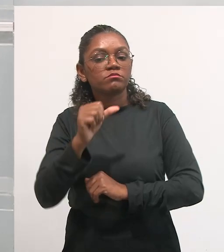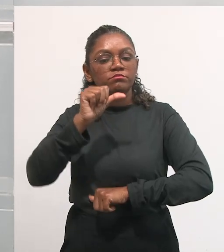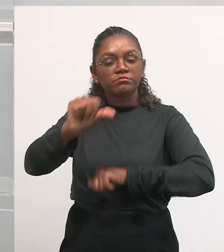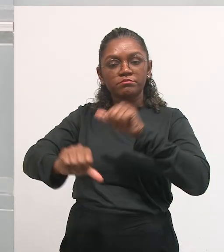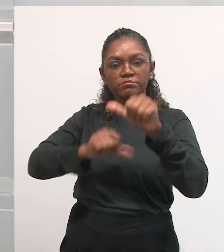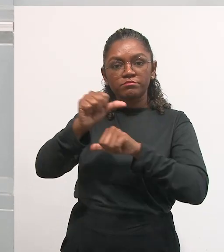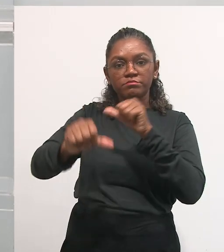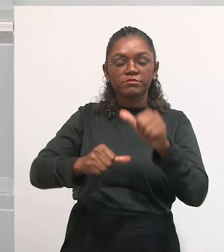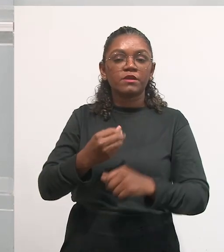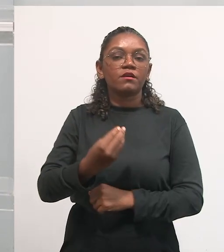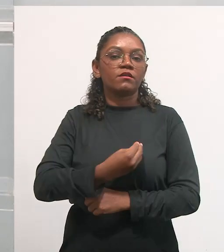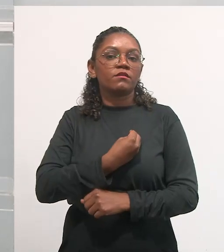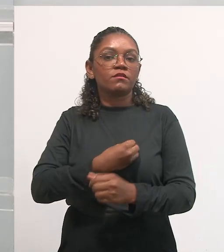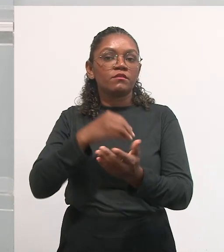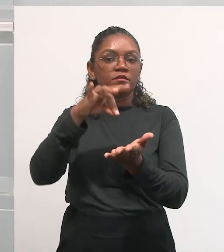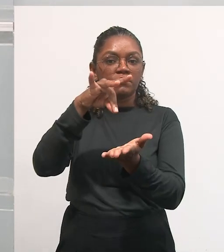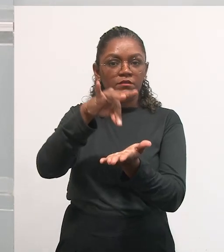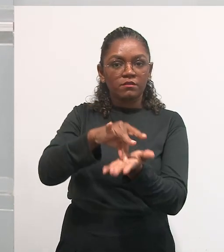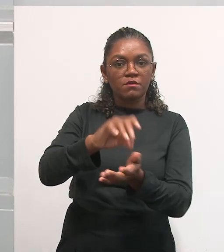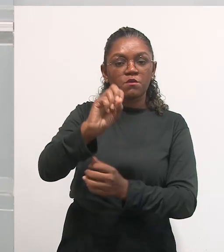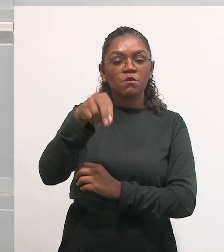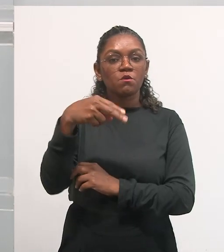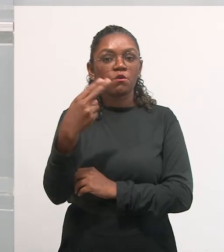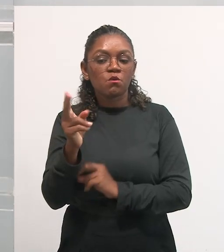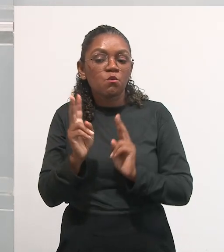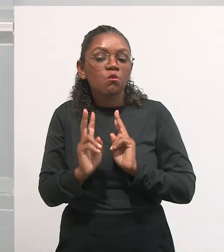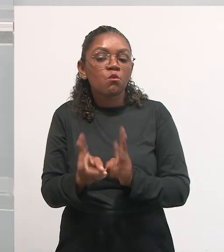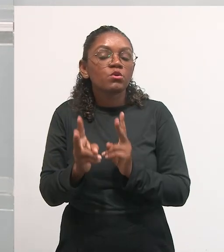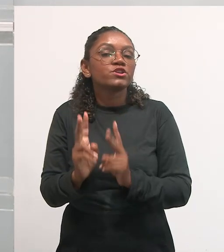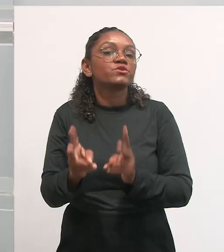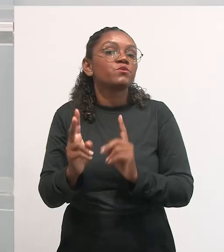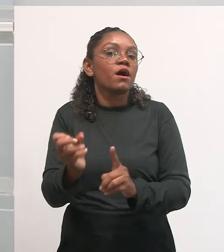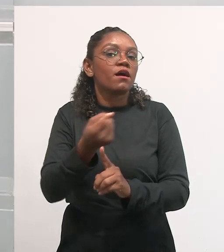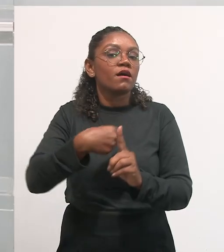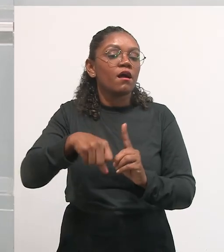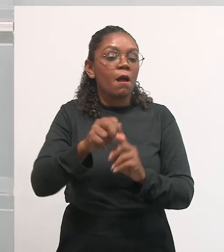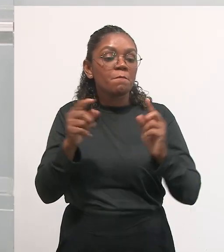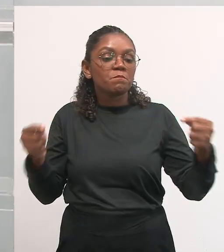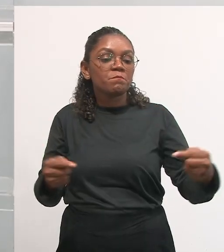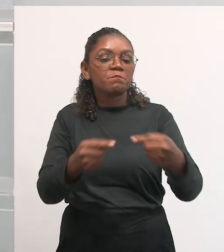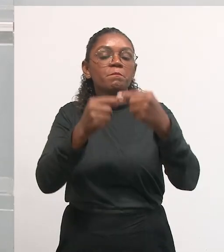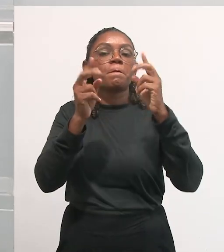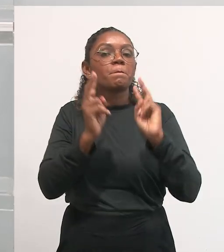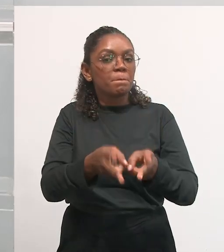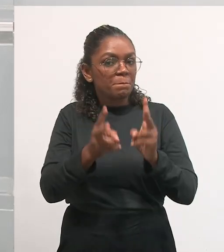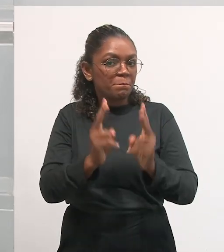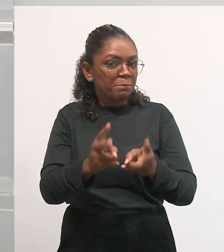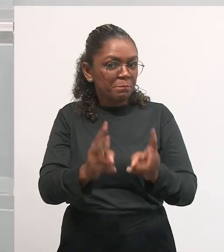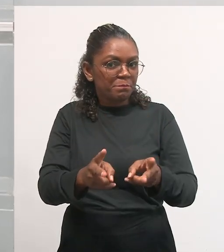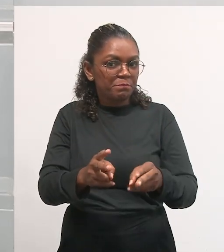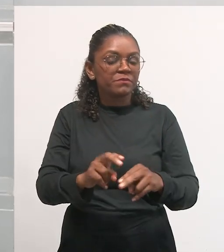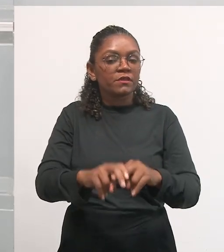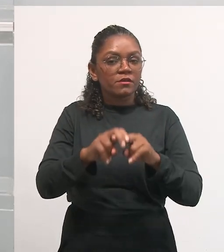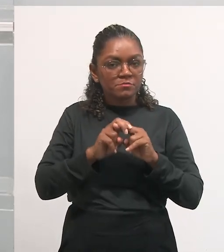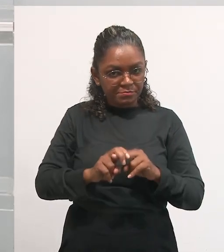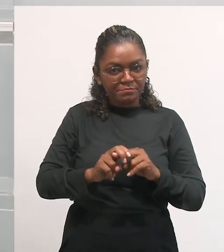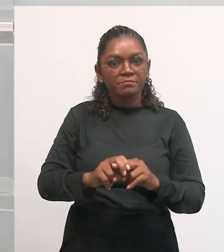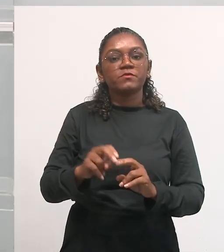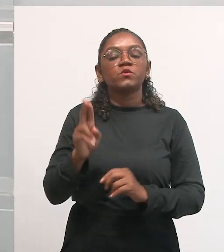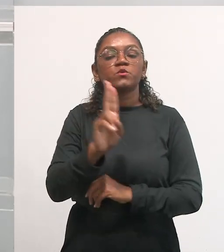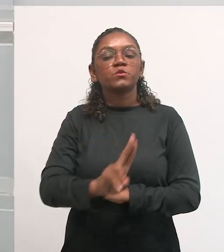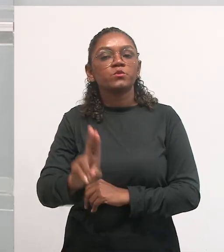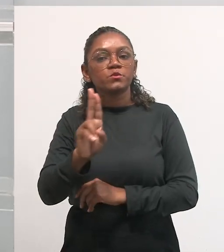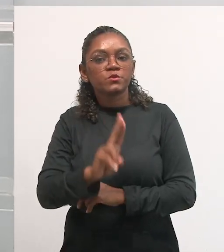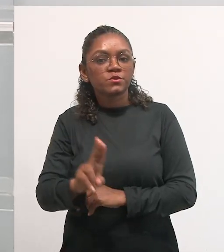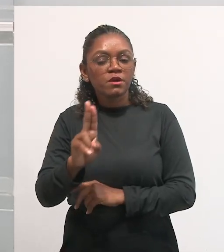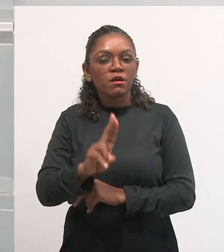realidade para transformar ou manter uma determinada sociedade ela vai né na Perspectiva do sacristã vai ser utilizada como